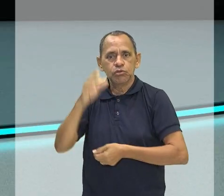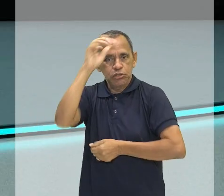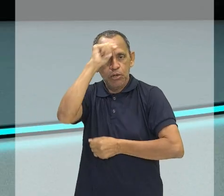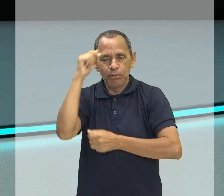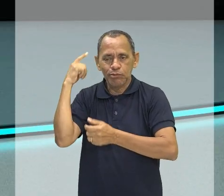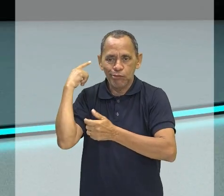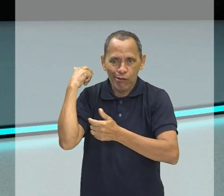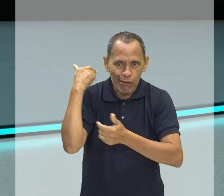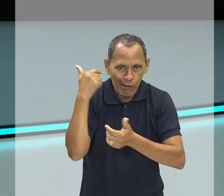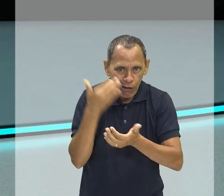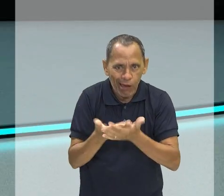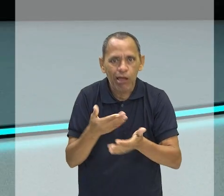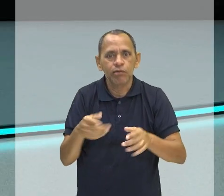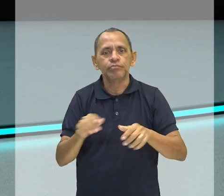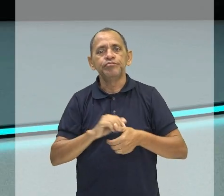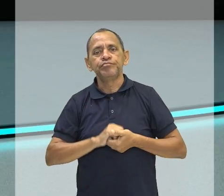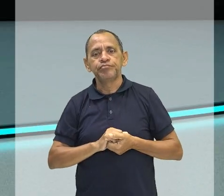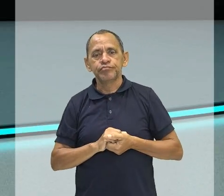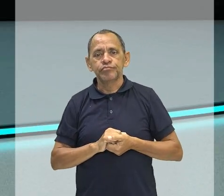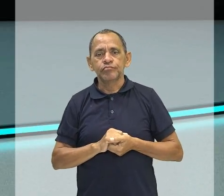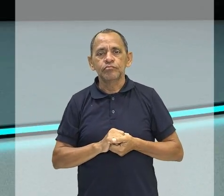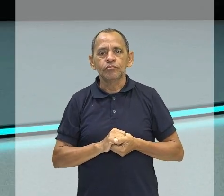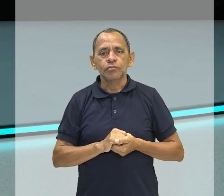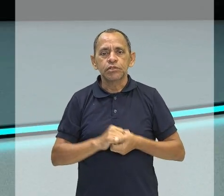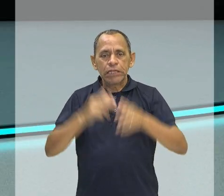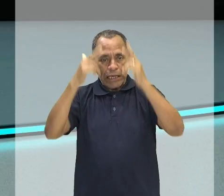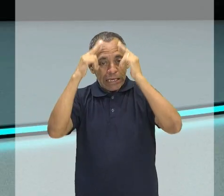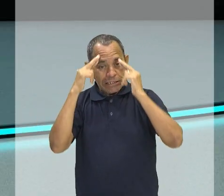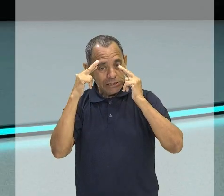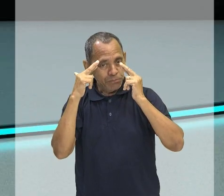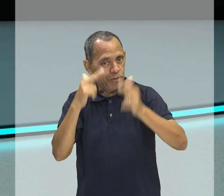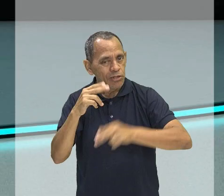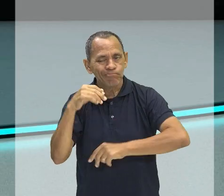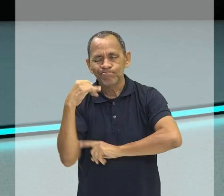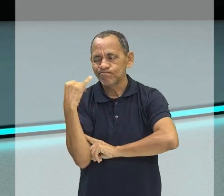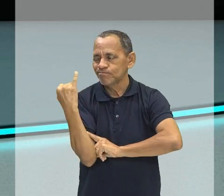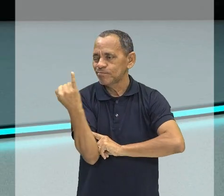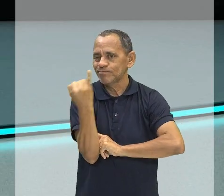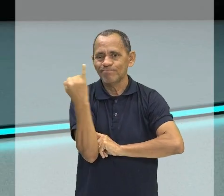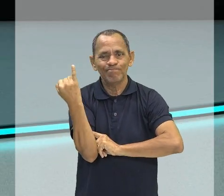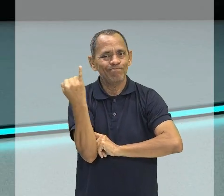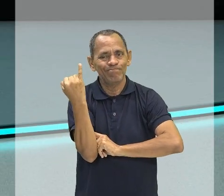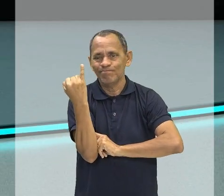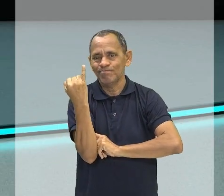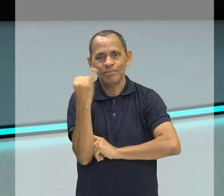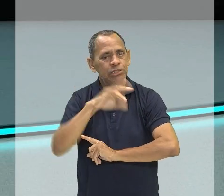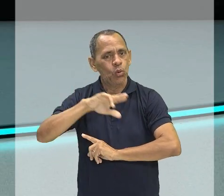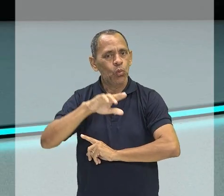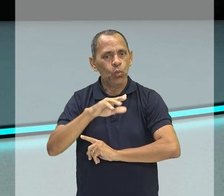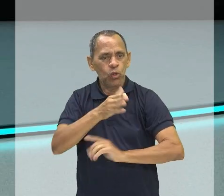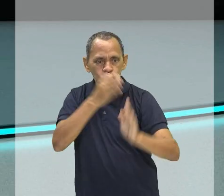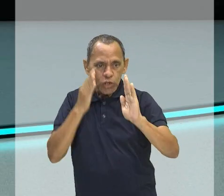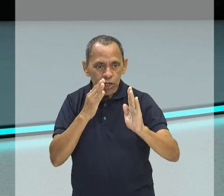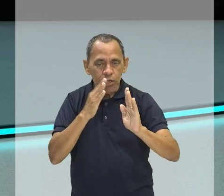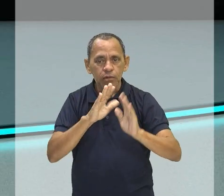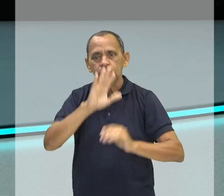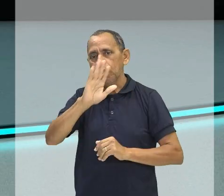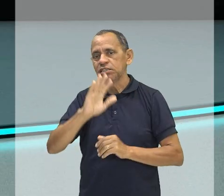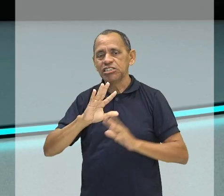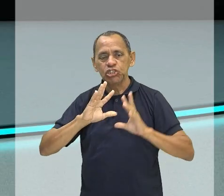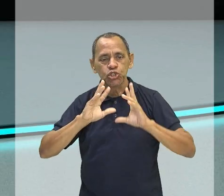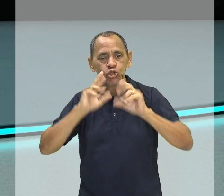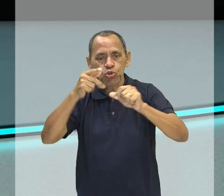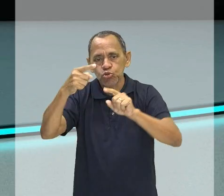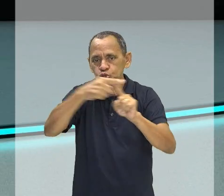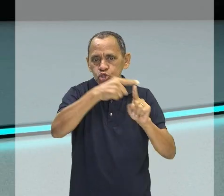tempo. Outra, o respeito é essencial não só no karatê, mas em todos os tipos de